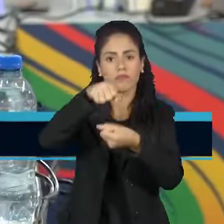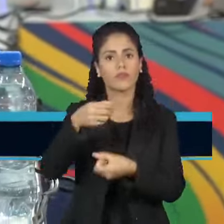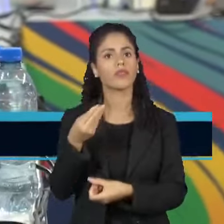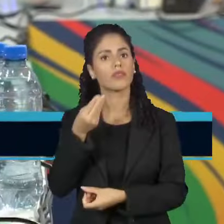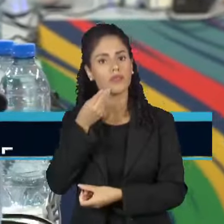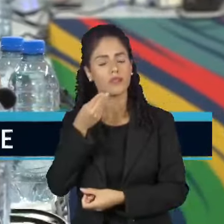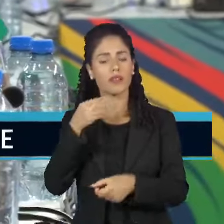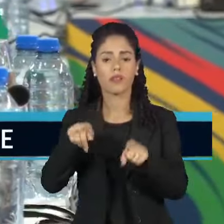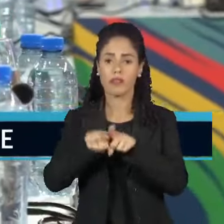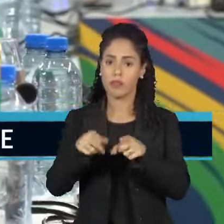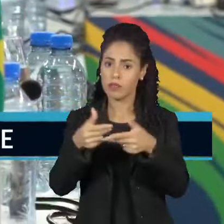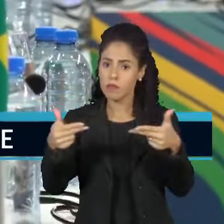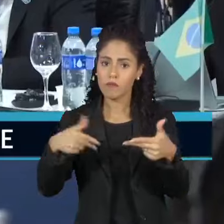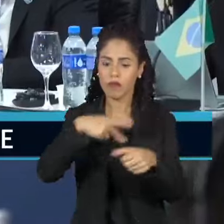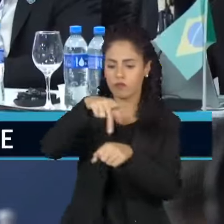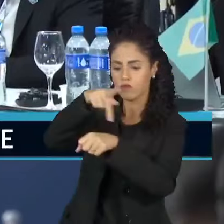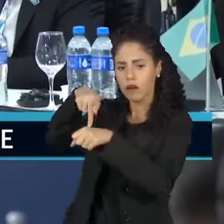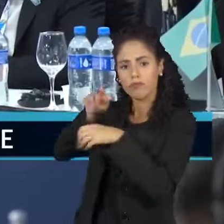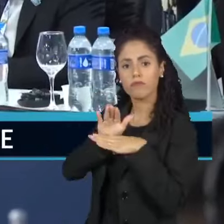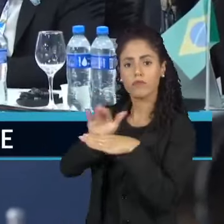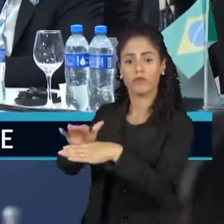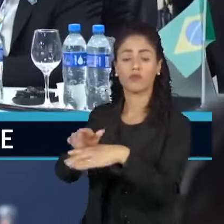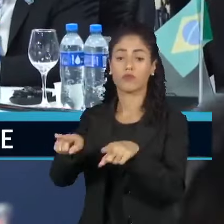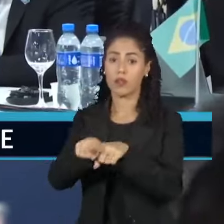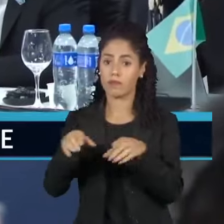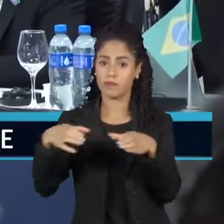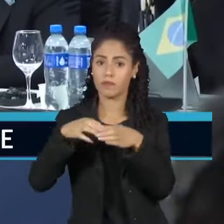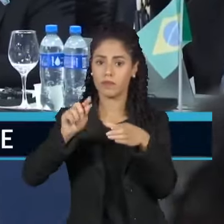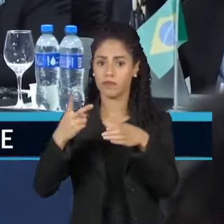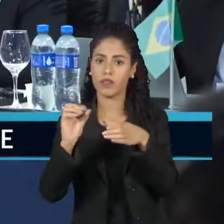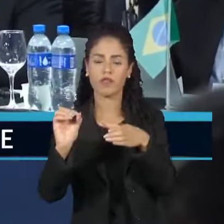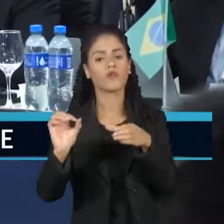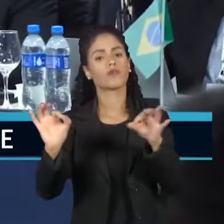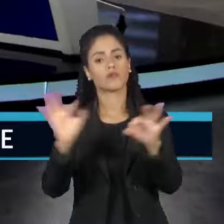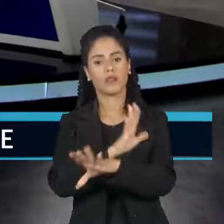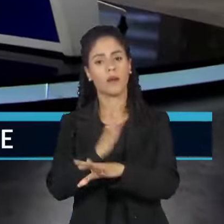e o endividamento de vários países. A reunião do G20 termina amanhã.